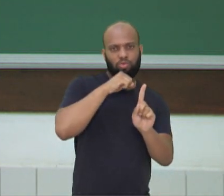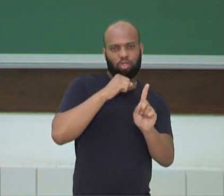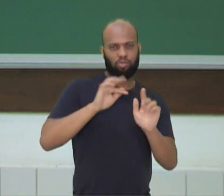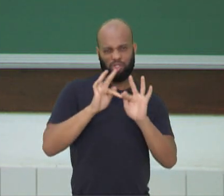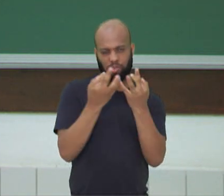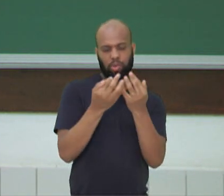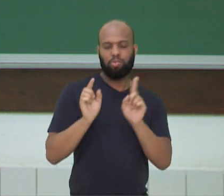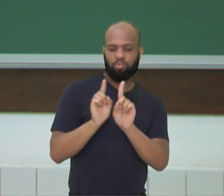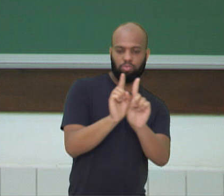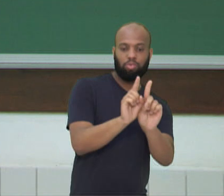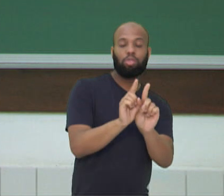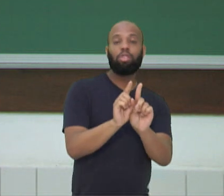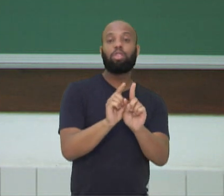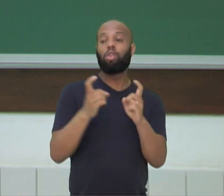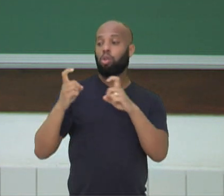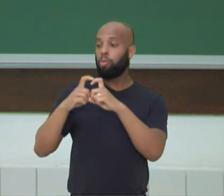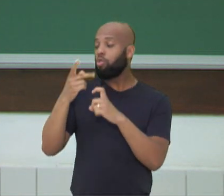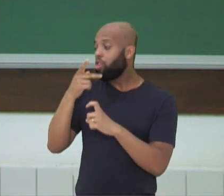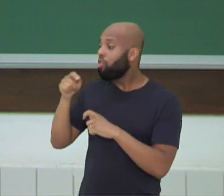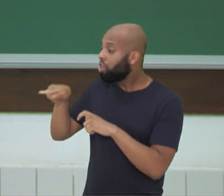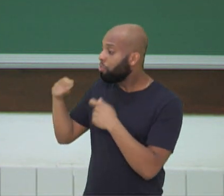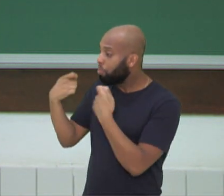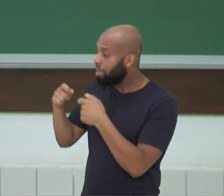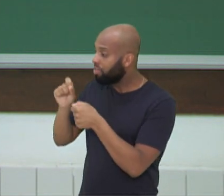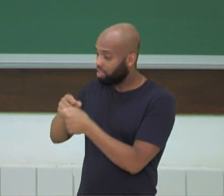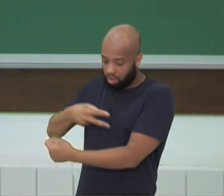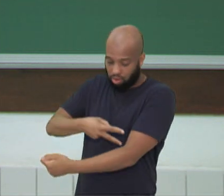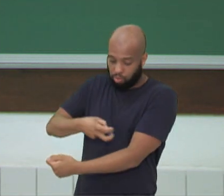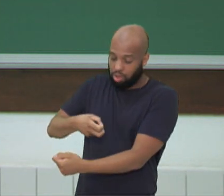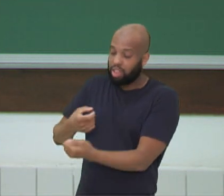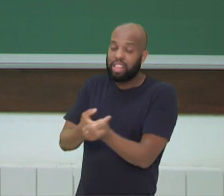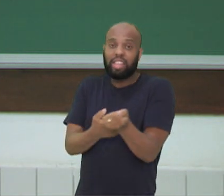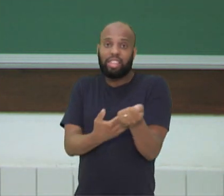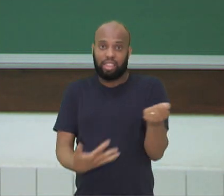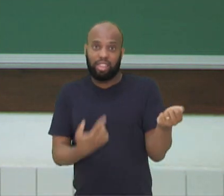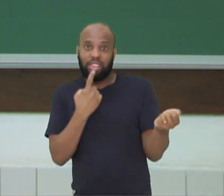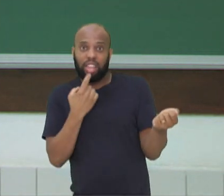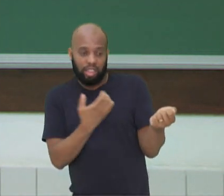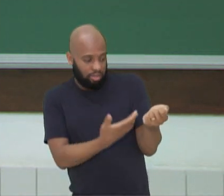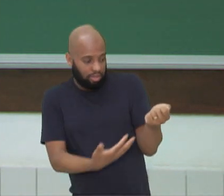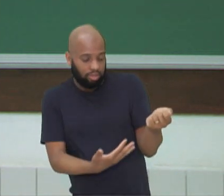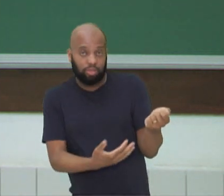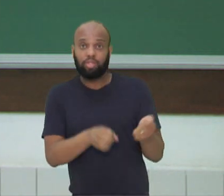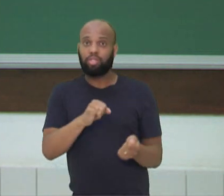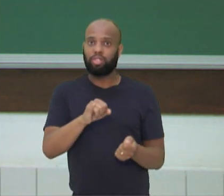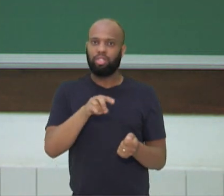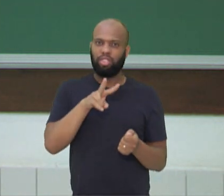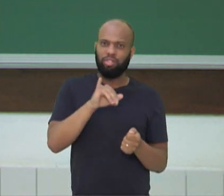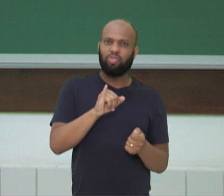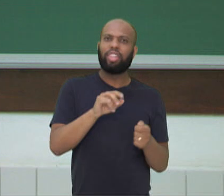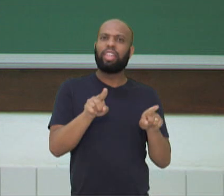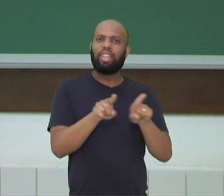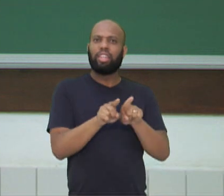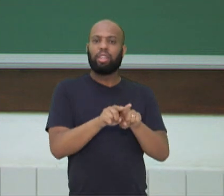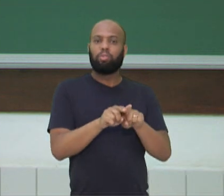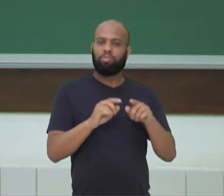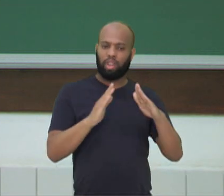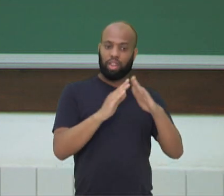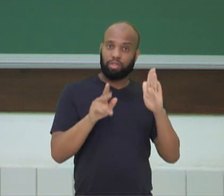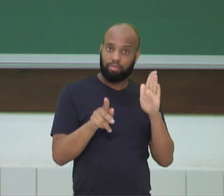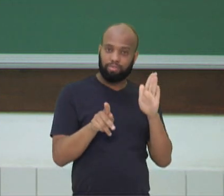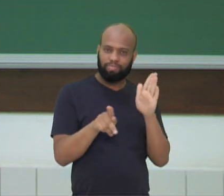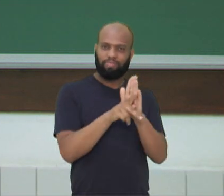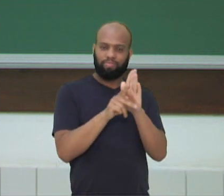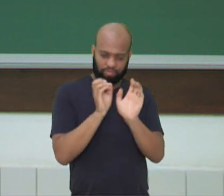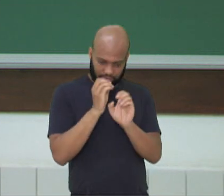pede, olha, está precisando fazer exame de sangue. Quando vai numa determinada clínica, num determinado laboratório